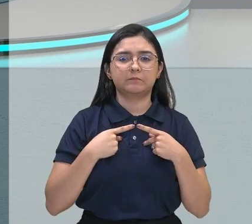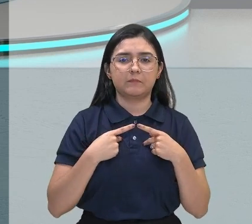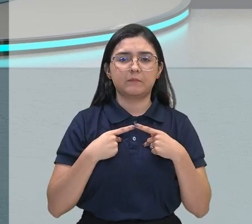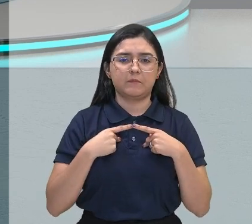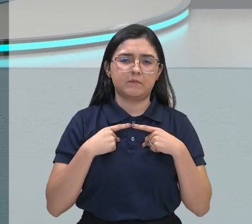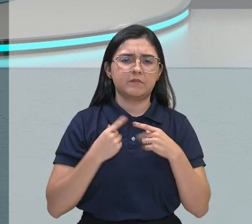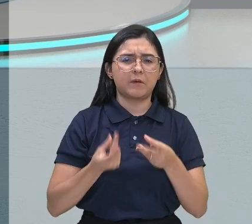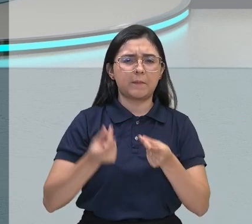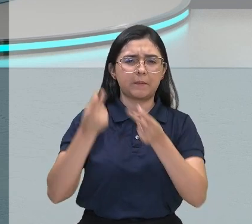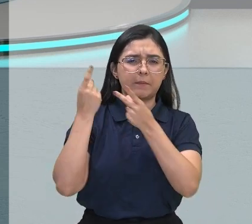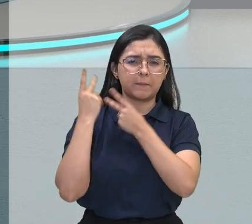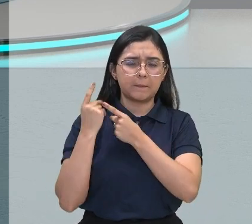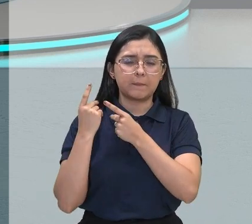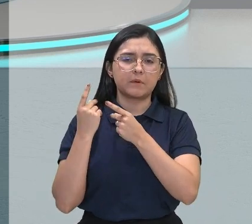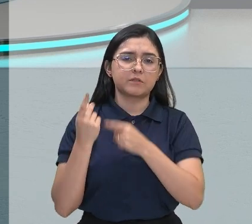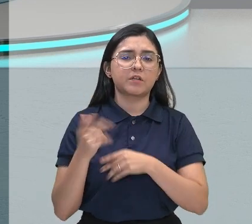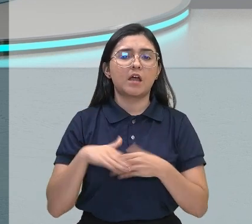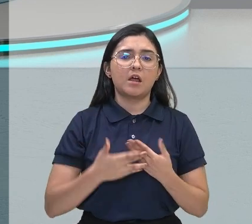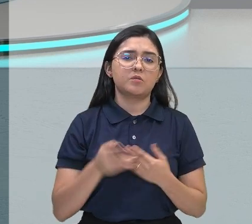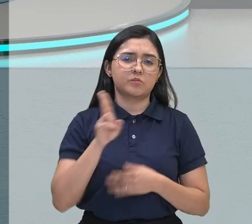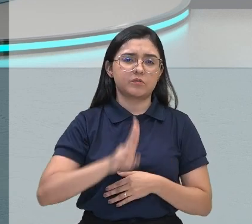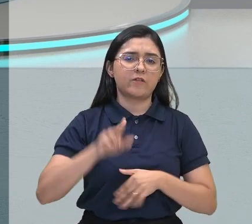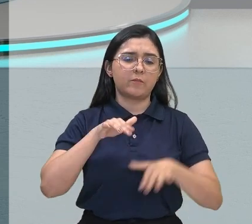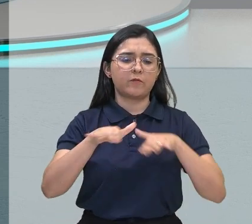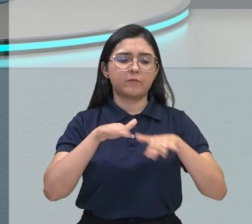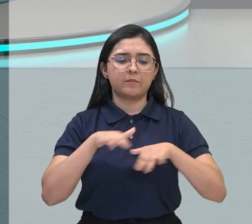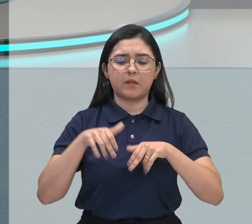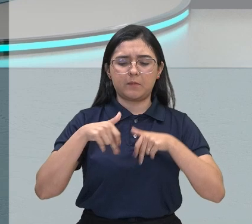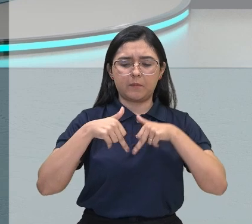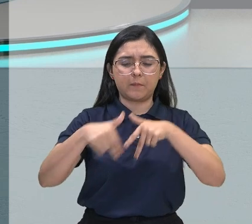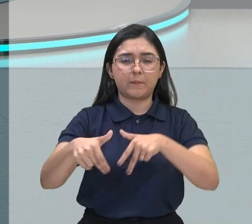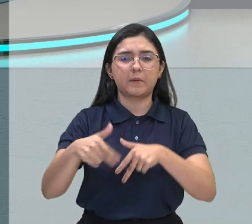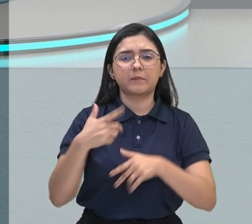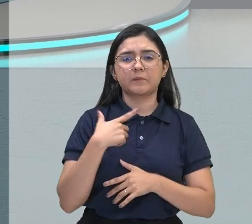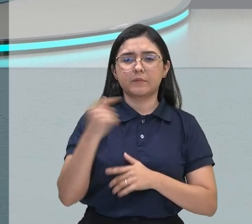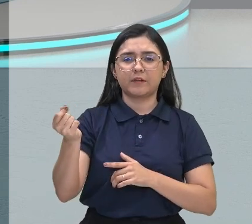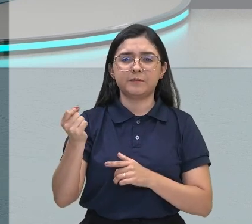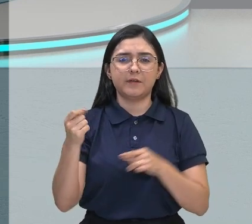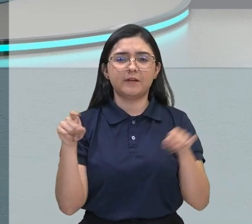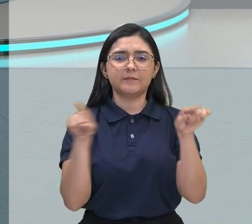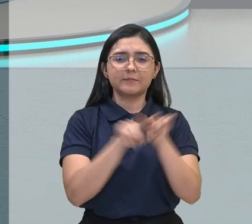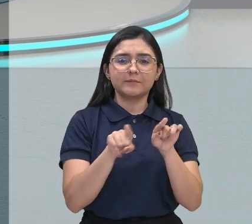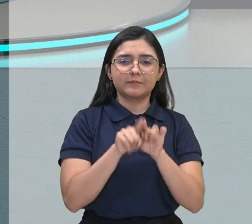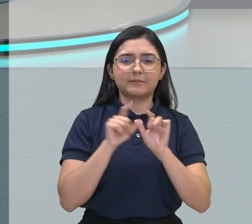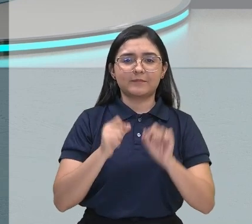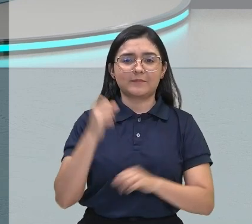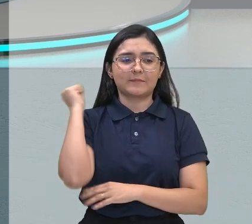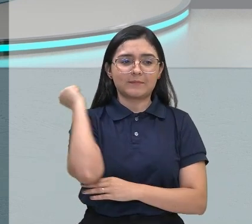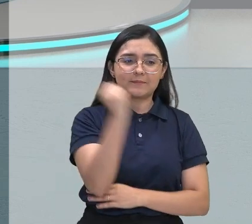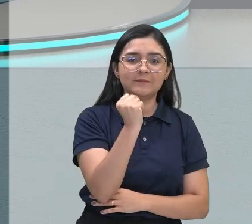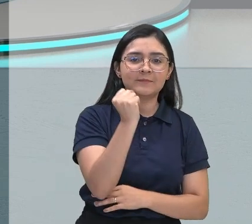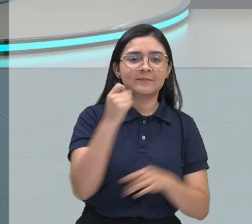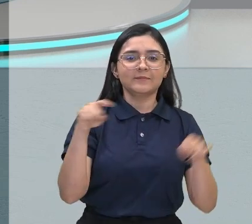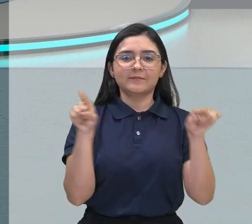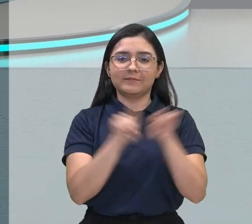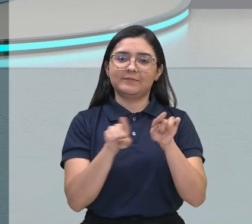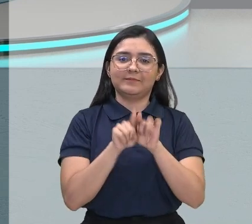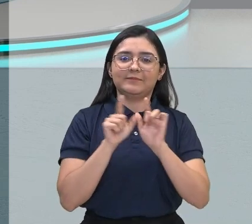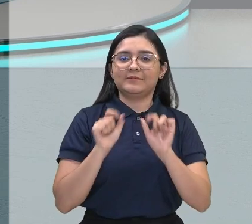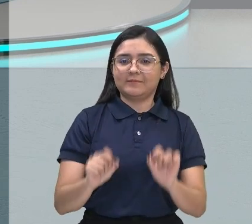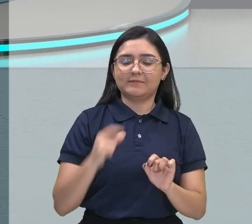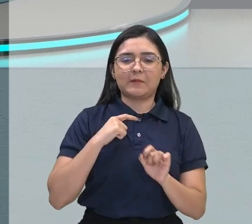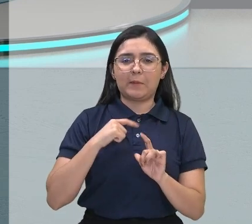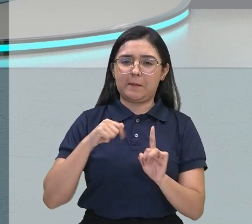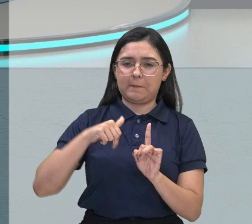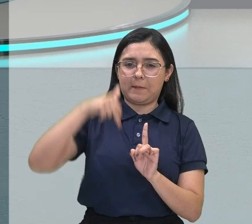já utilizava. Corria para sobreviver, né? Para fugir de alguma ameaça, lançava para caçar, saltava para transpor